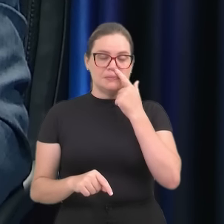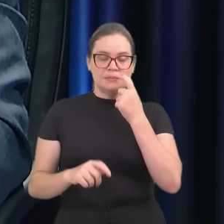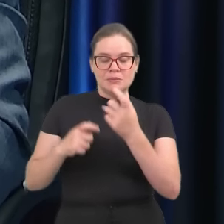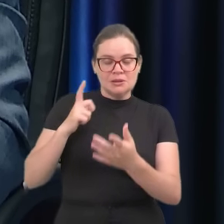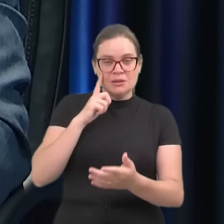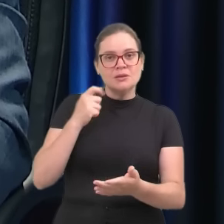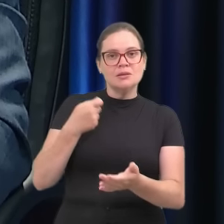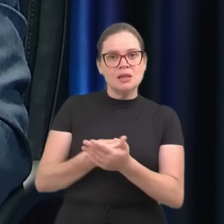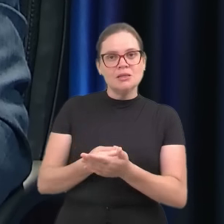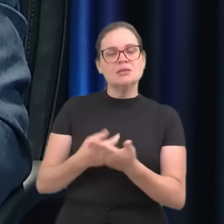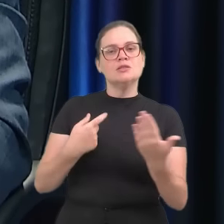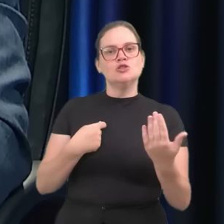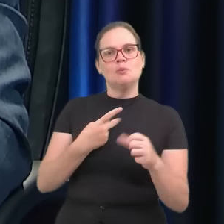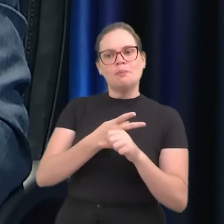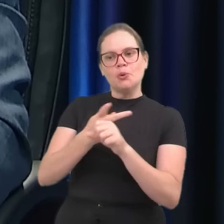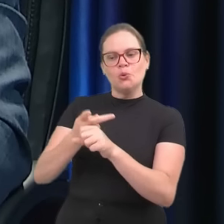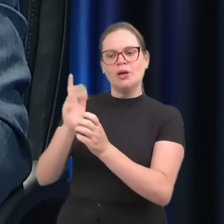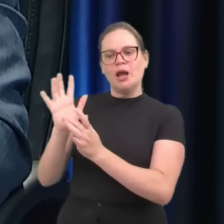Senhor